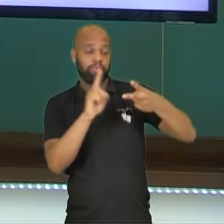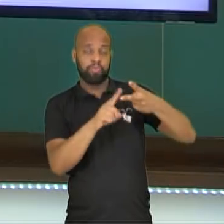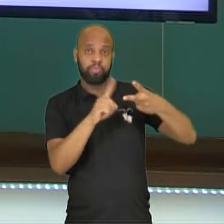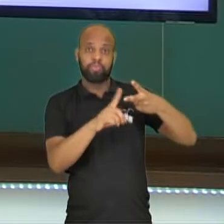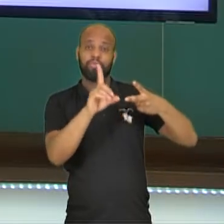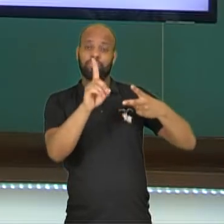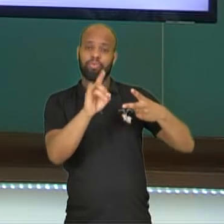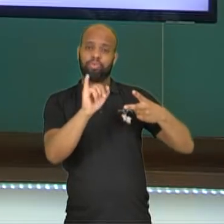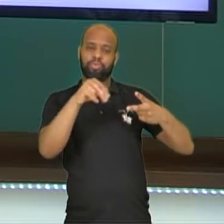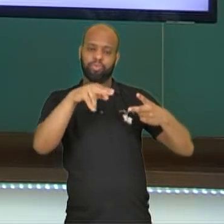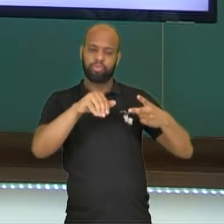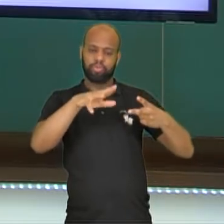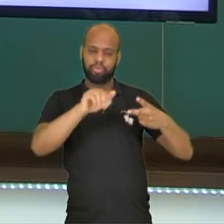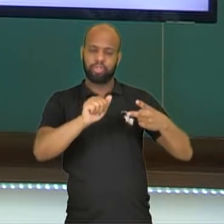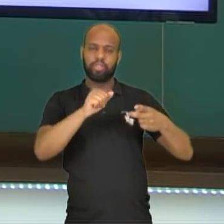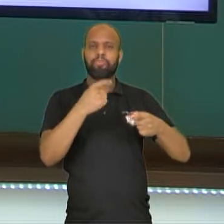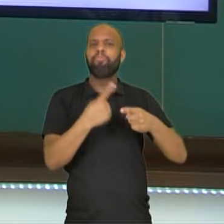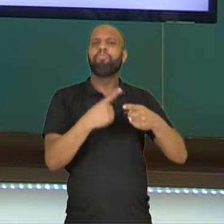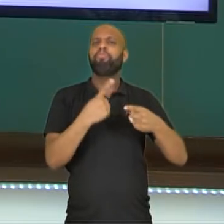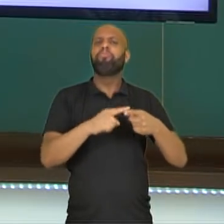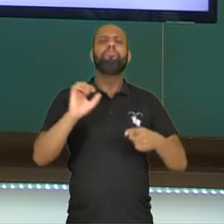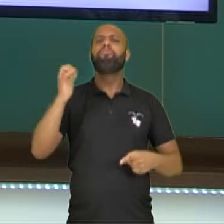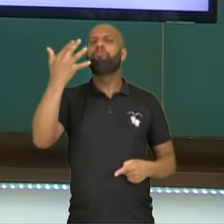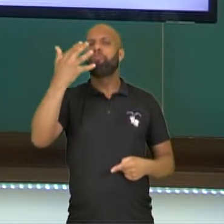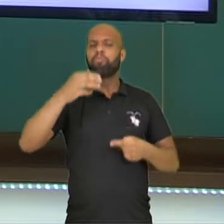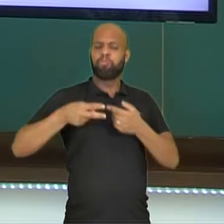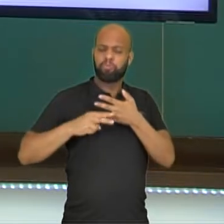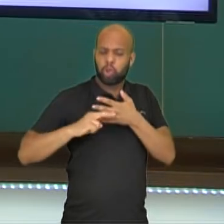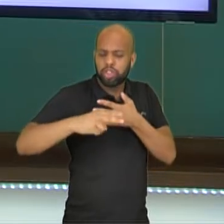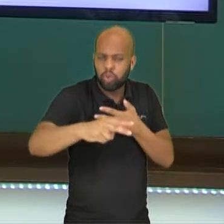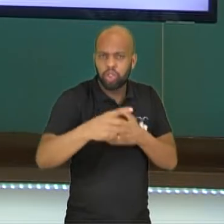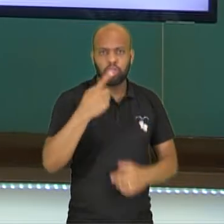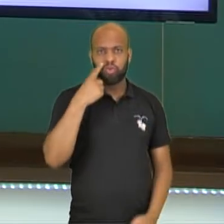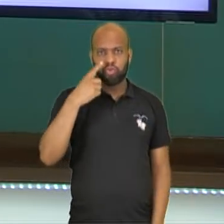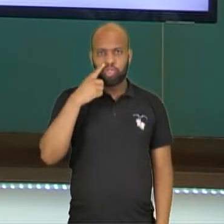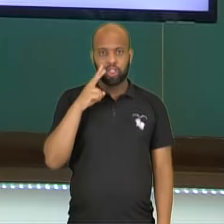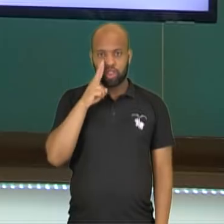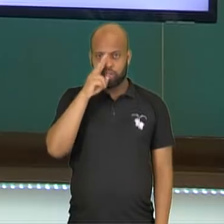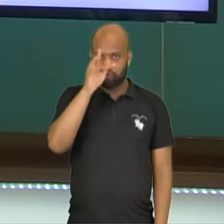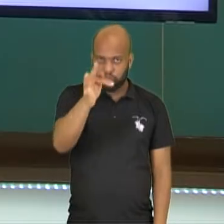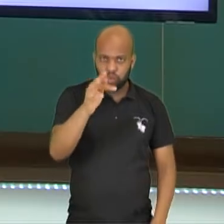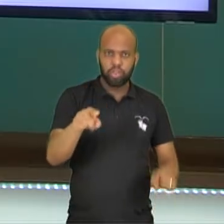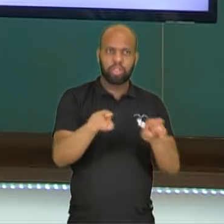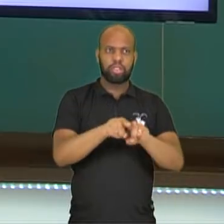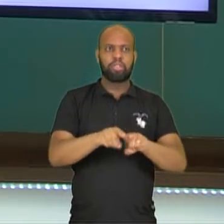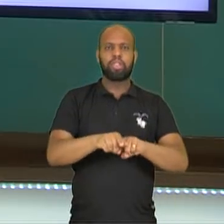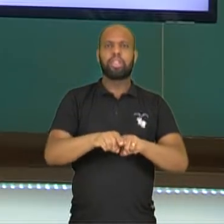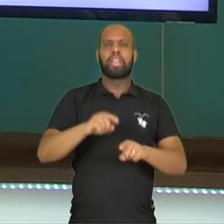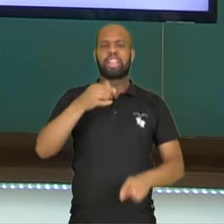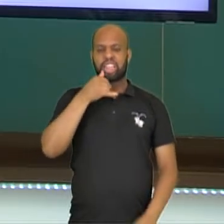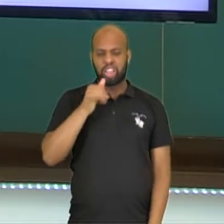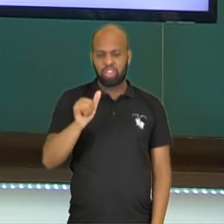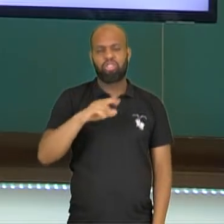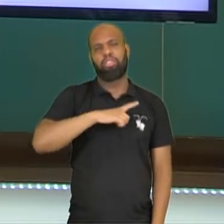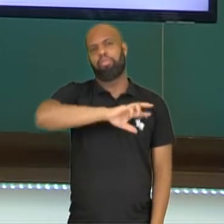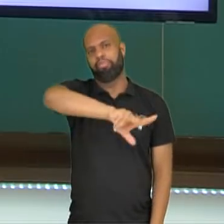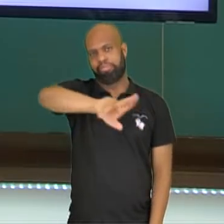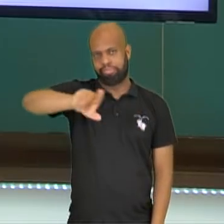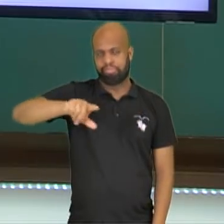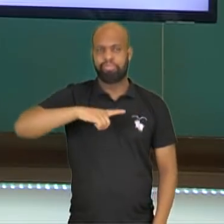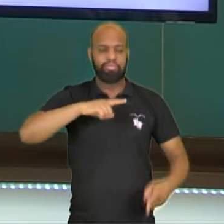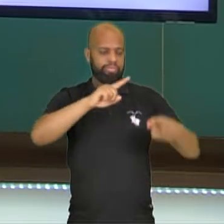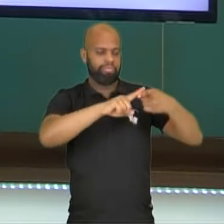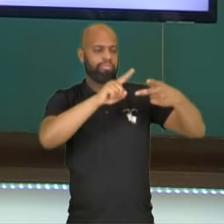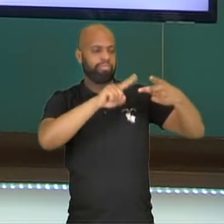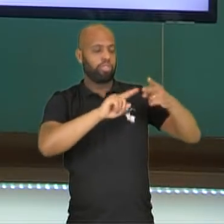Por que esse movimento existe? Aí a gente vai envolver força, vai envolver impulso, quantidade de movimento, energia e assim por diante, certo? Nós